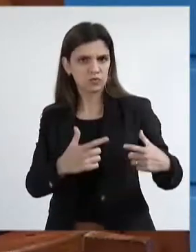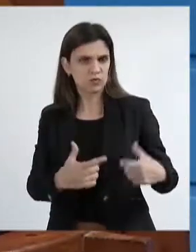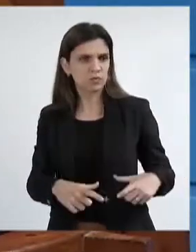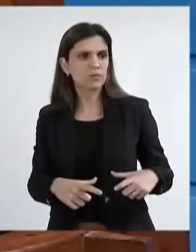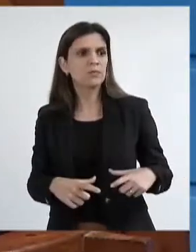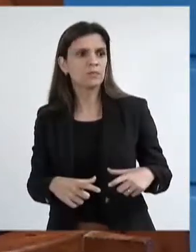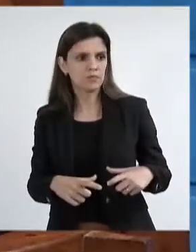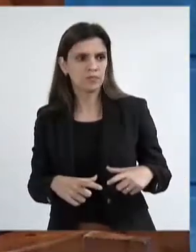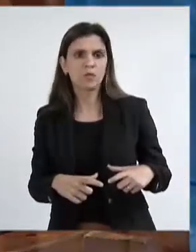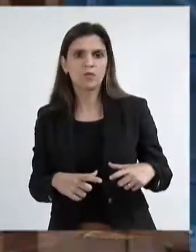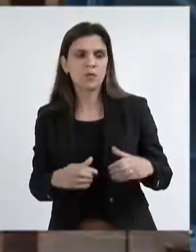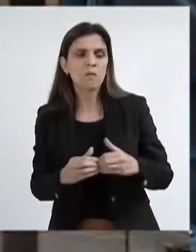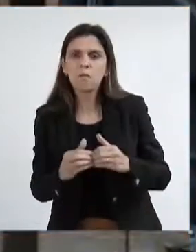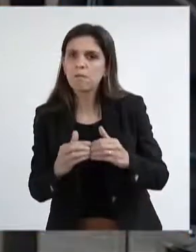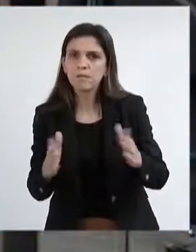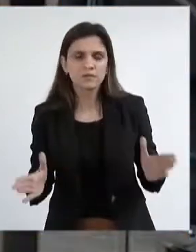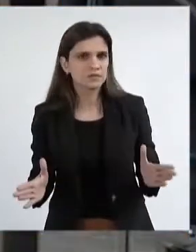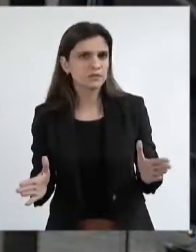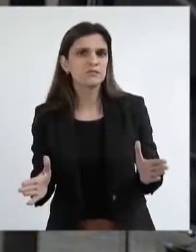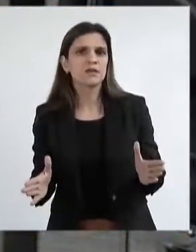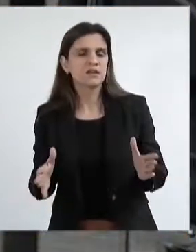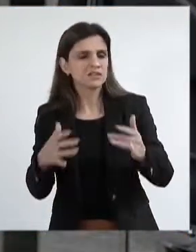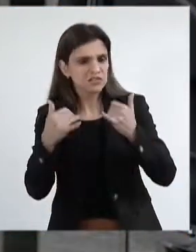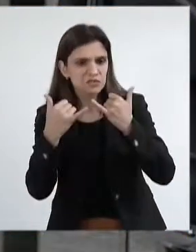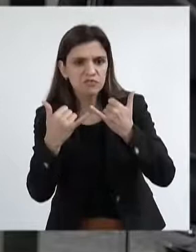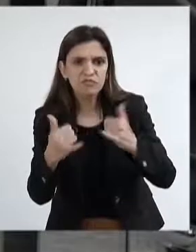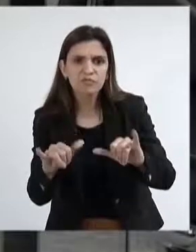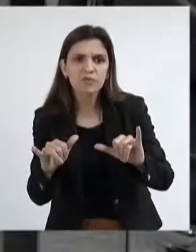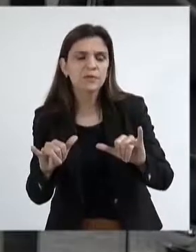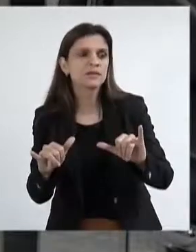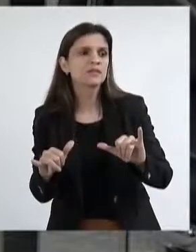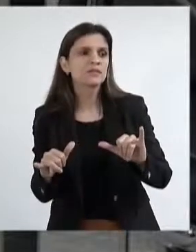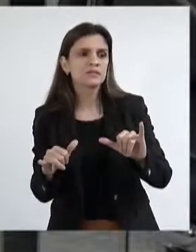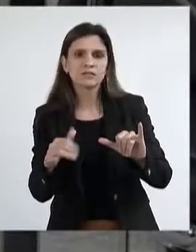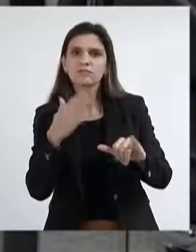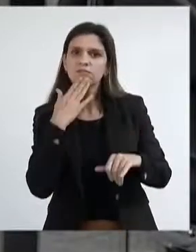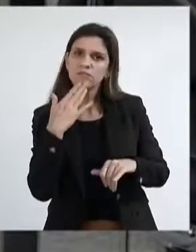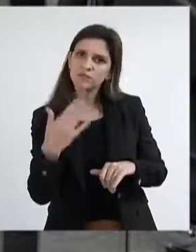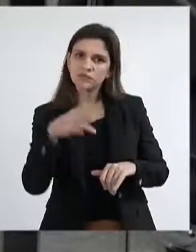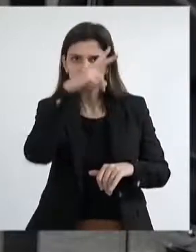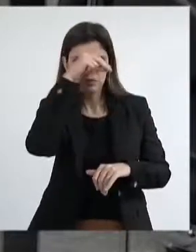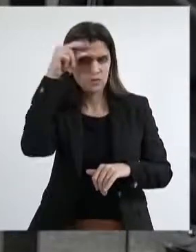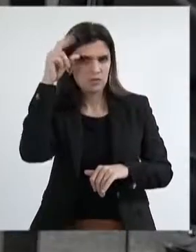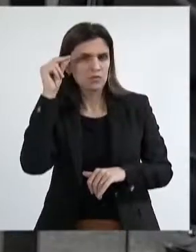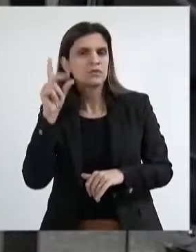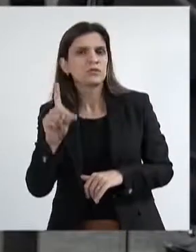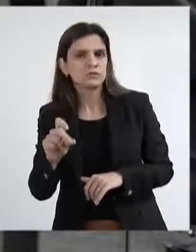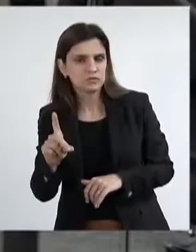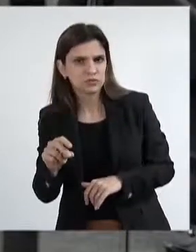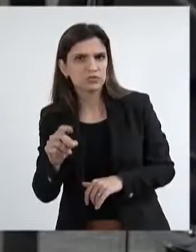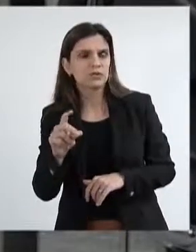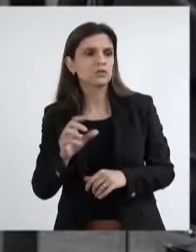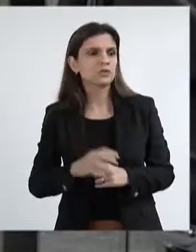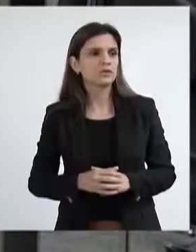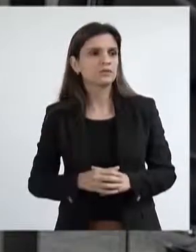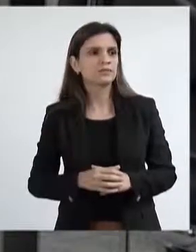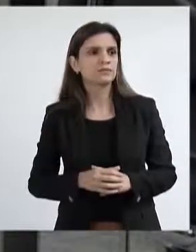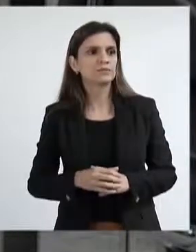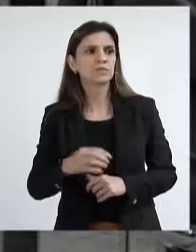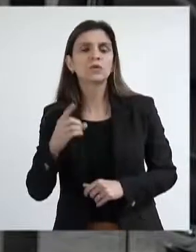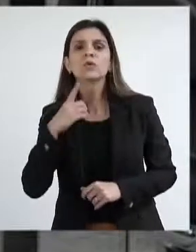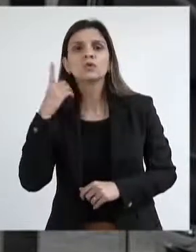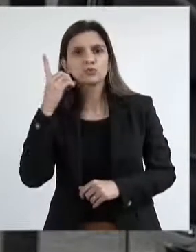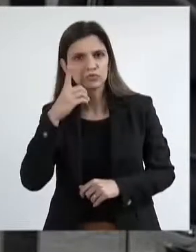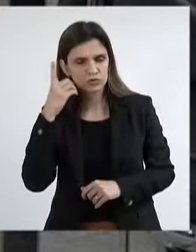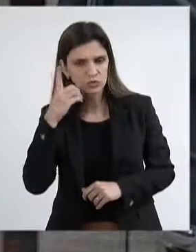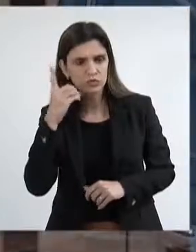senhor, sempre esteve, qualquer informação, é só pedir para a prefeitura, para todos os deputados do Estado, principalmente da